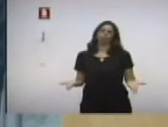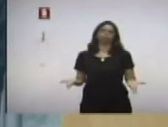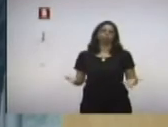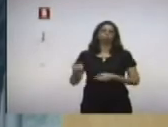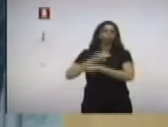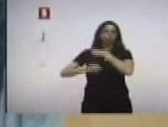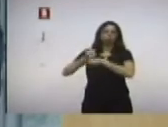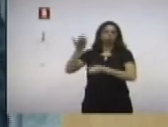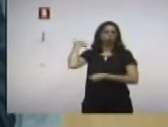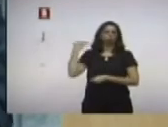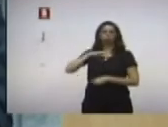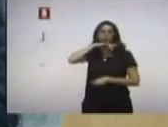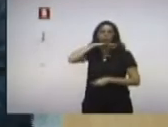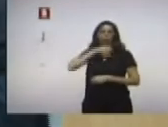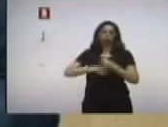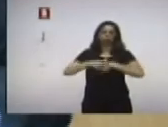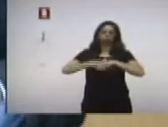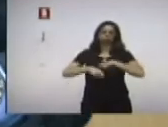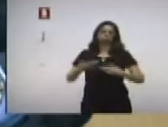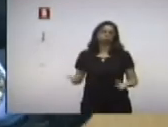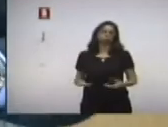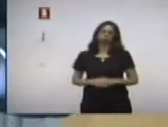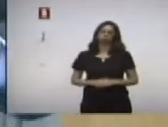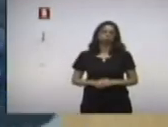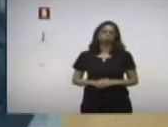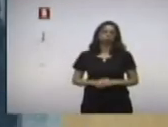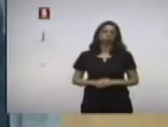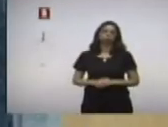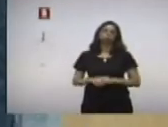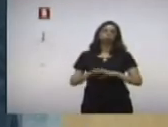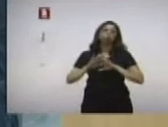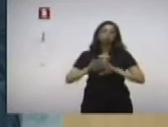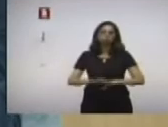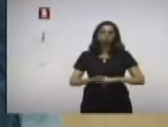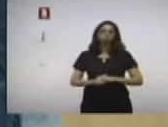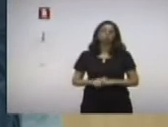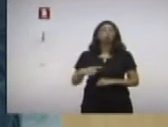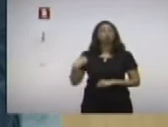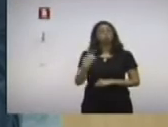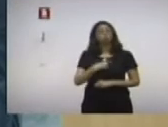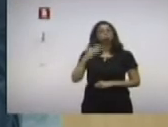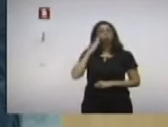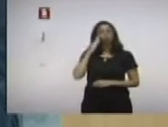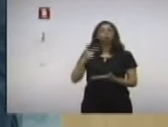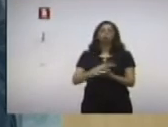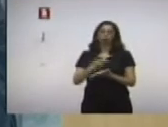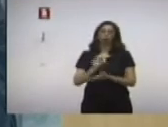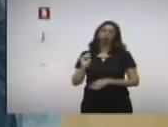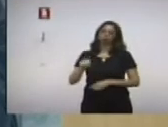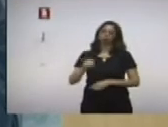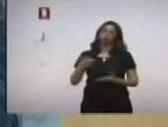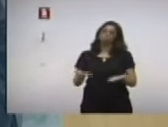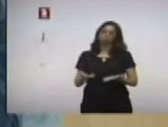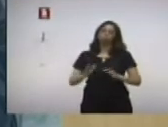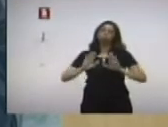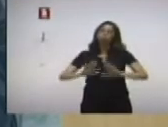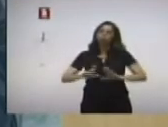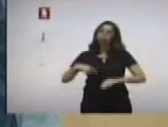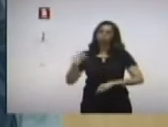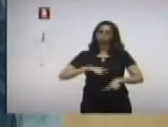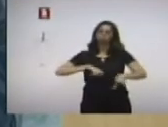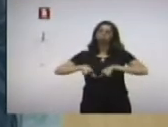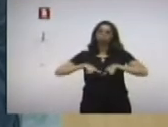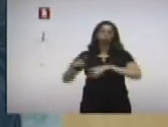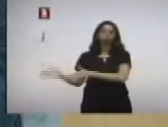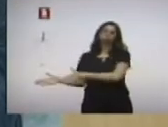e era uma porcaria saúde Você tá entendendo então assim nós reconhecemos nossos erros sim mas nós estamos